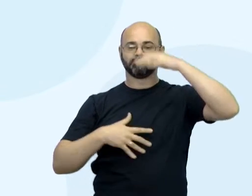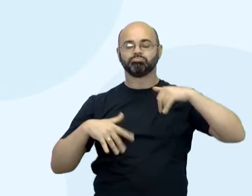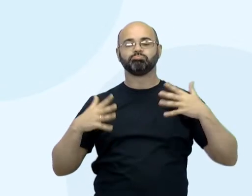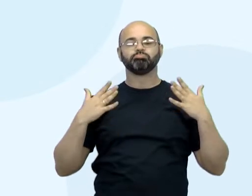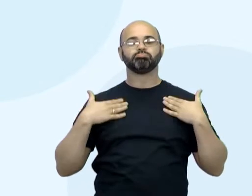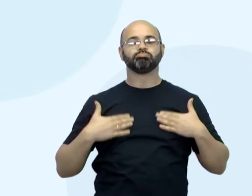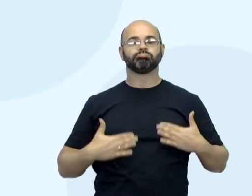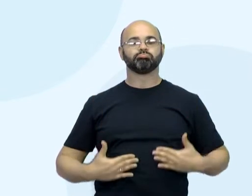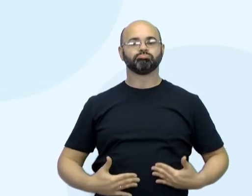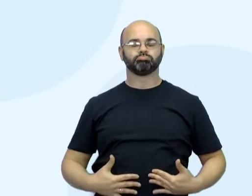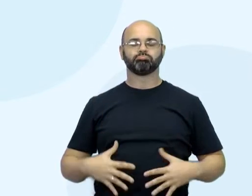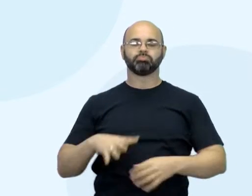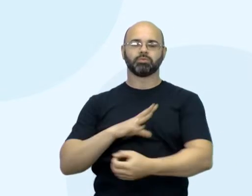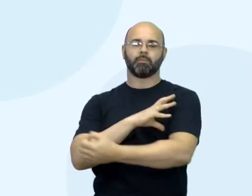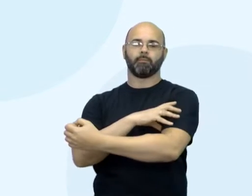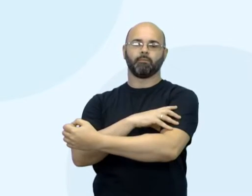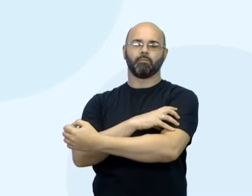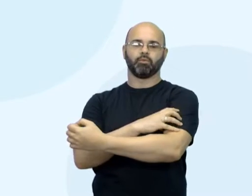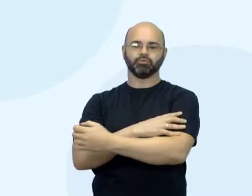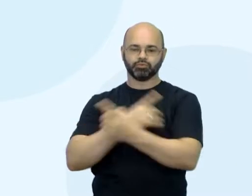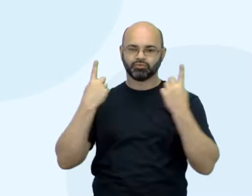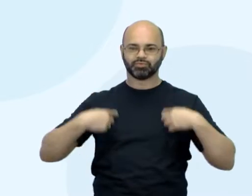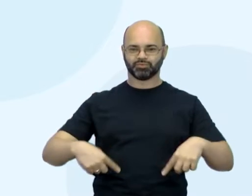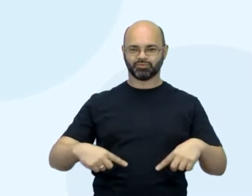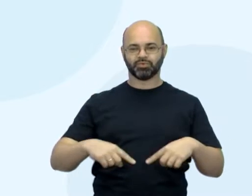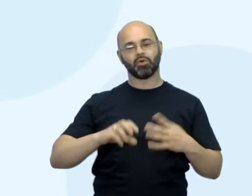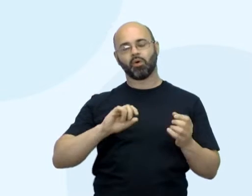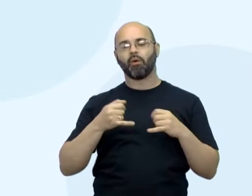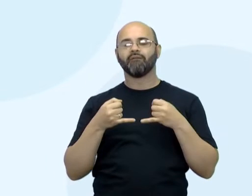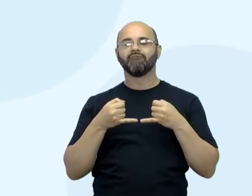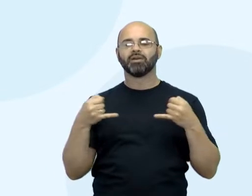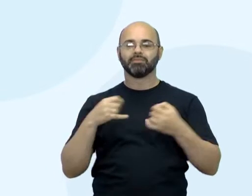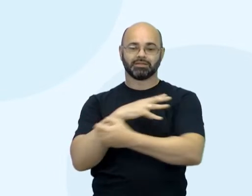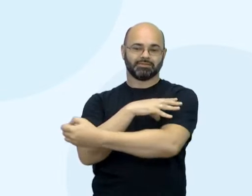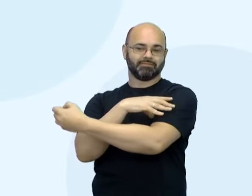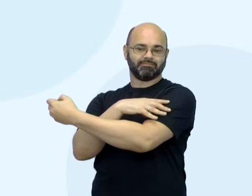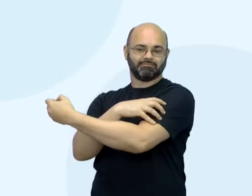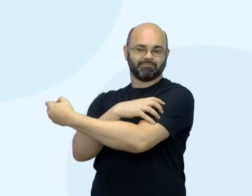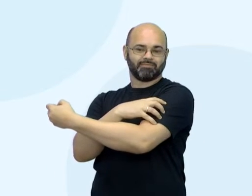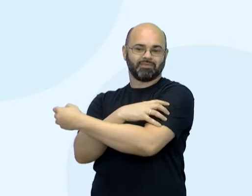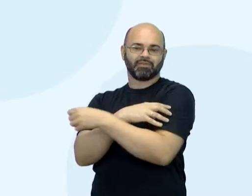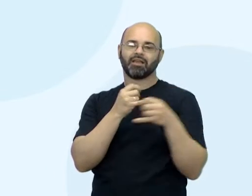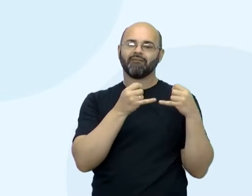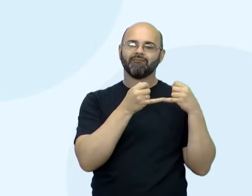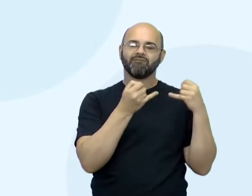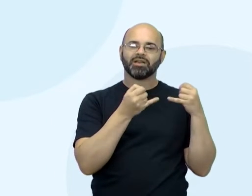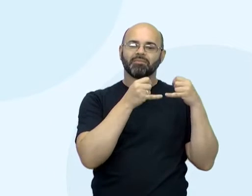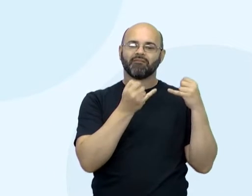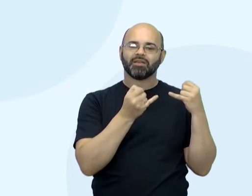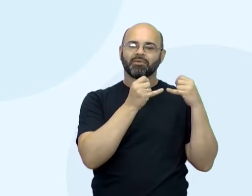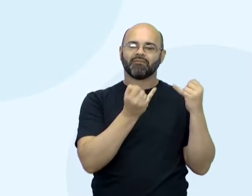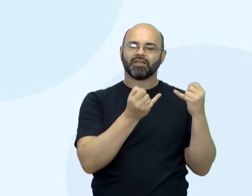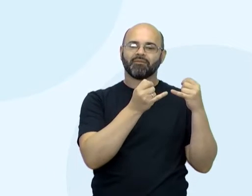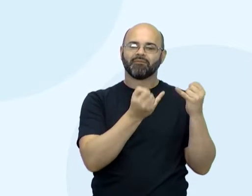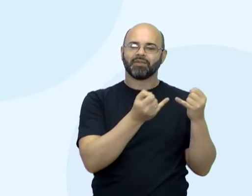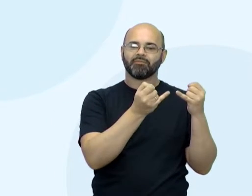os músculos ou as fibras musculares. Basicamente é isso,